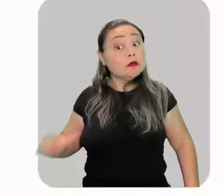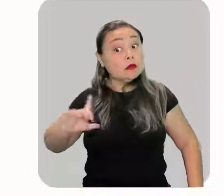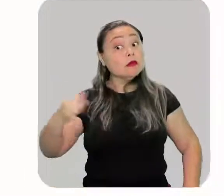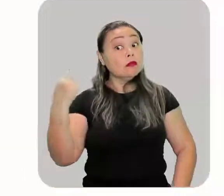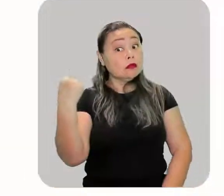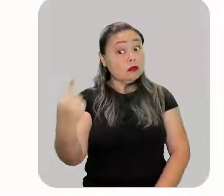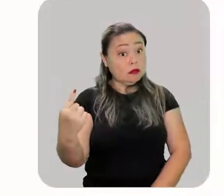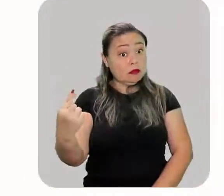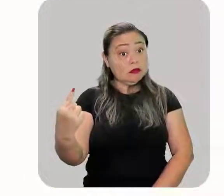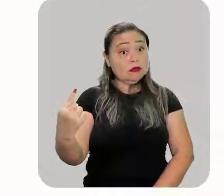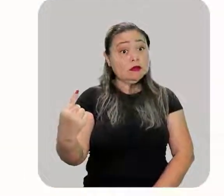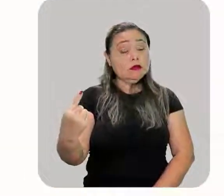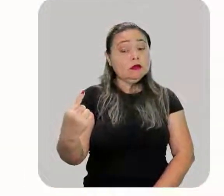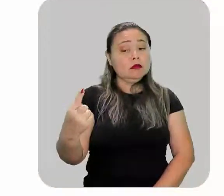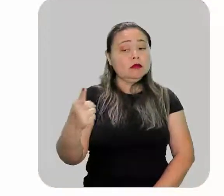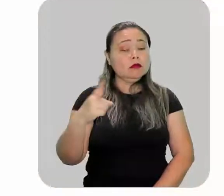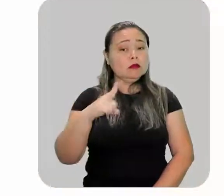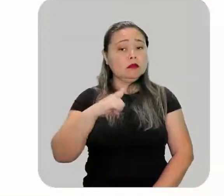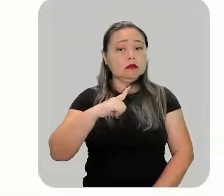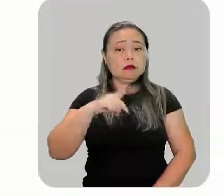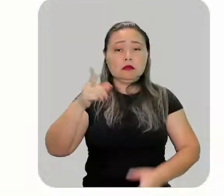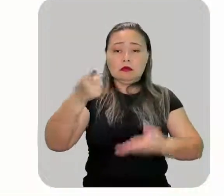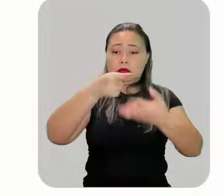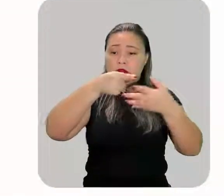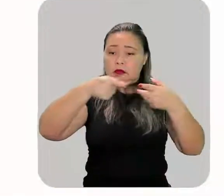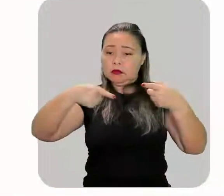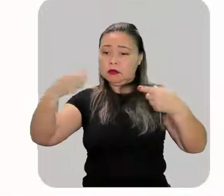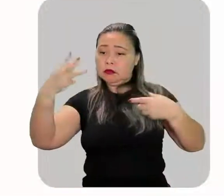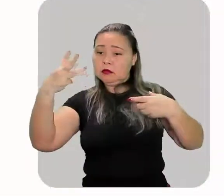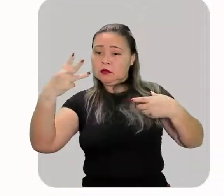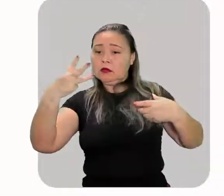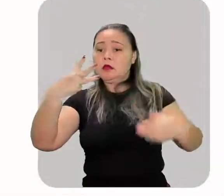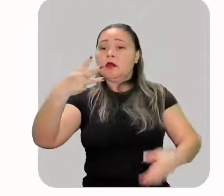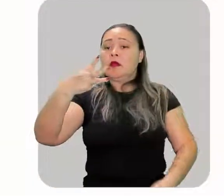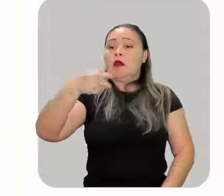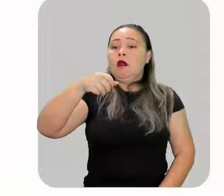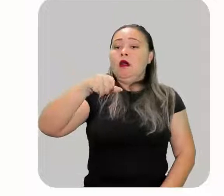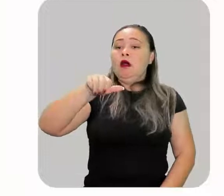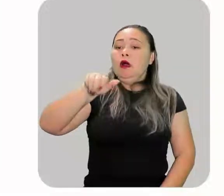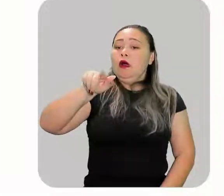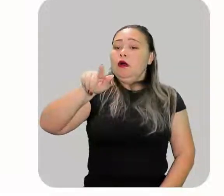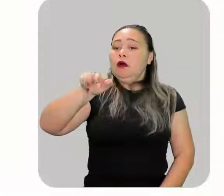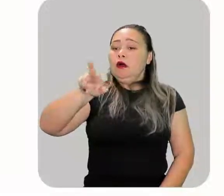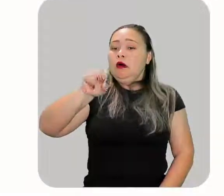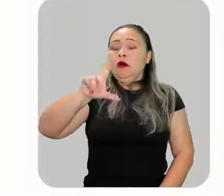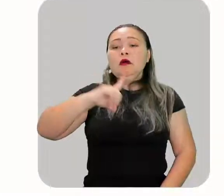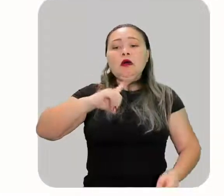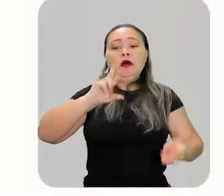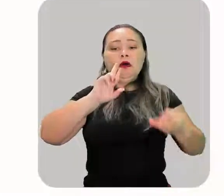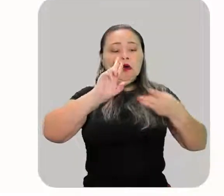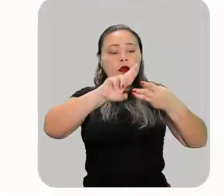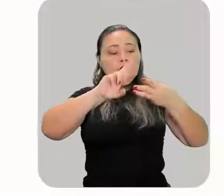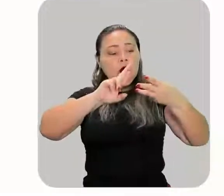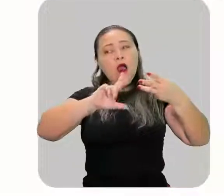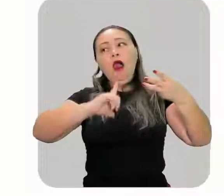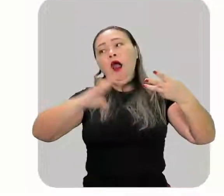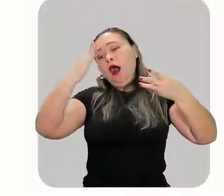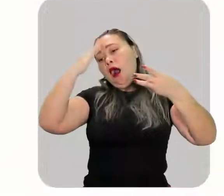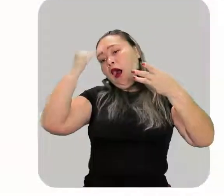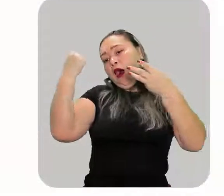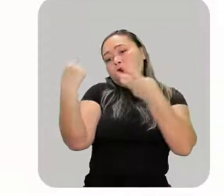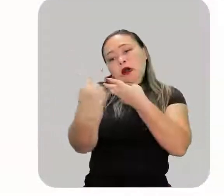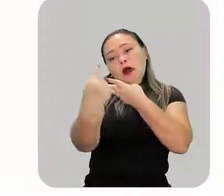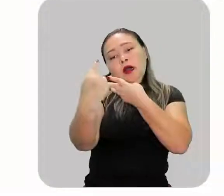né? Só que a gente viu que a gente tem aqui uma equação do terceiro grau. Ah, então pode ter 3 raízes, eu só sei